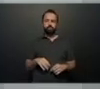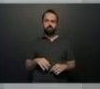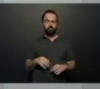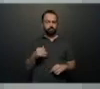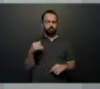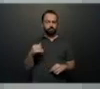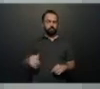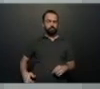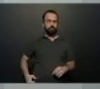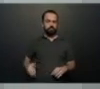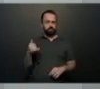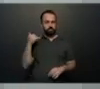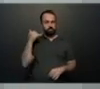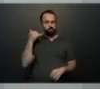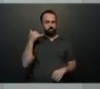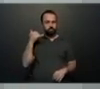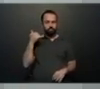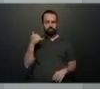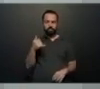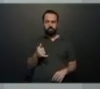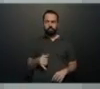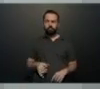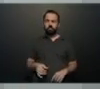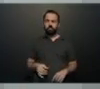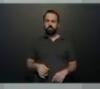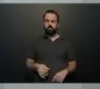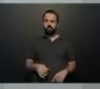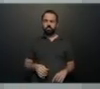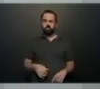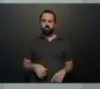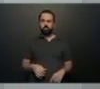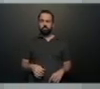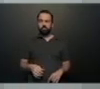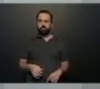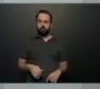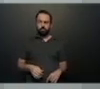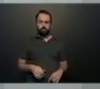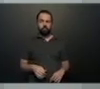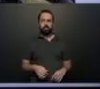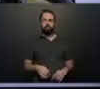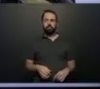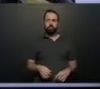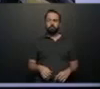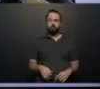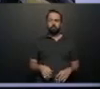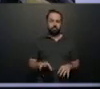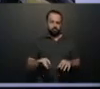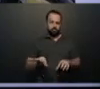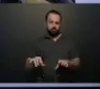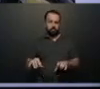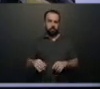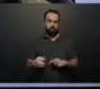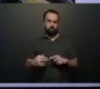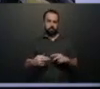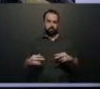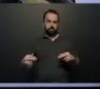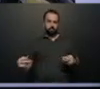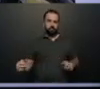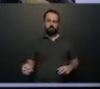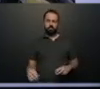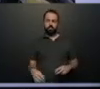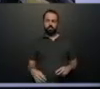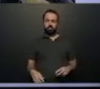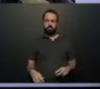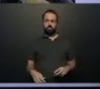Nós temos aqui também os celulares representando o lixo eletrônico, os computadores e vários aí